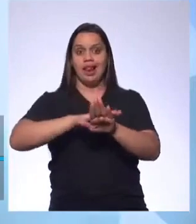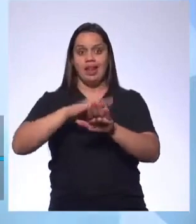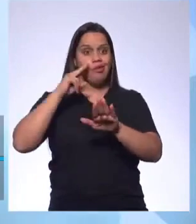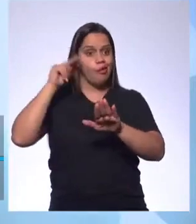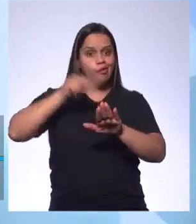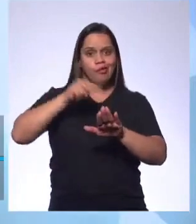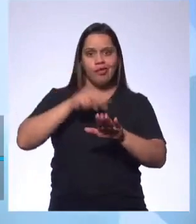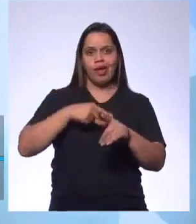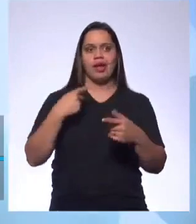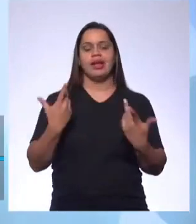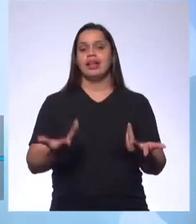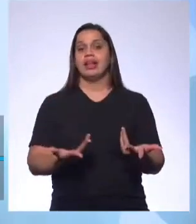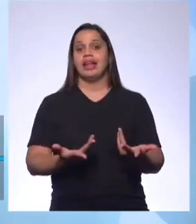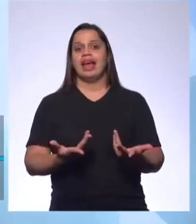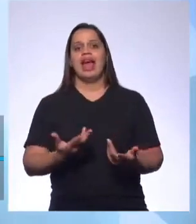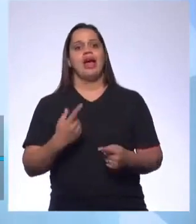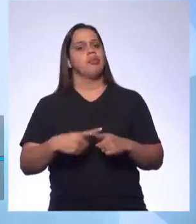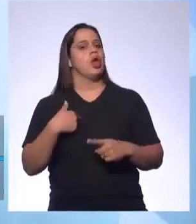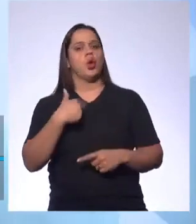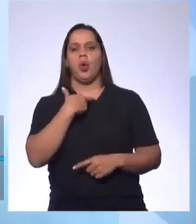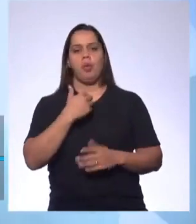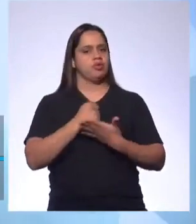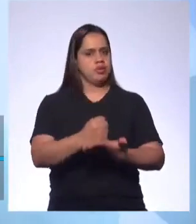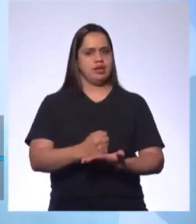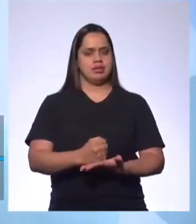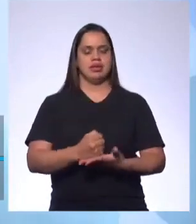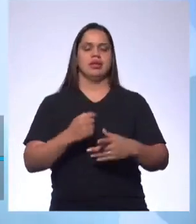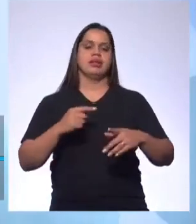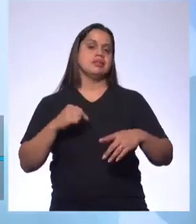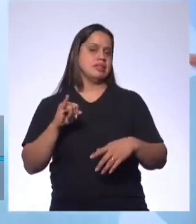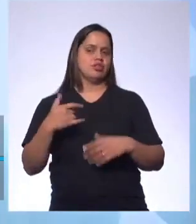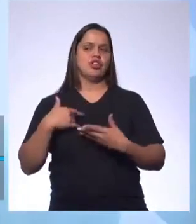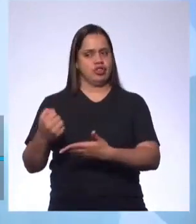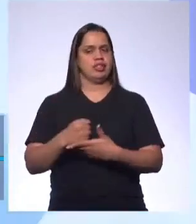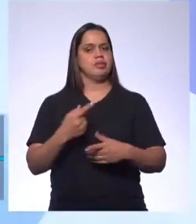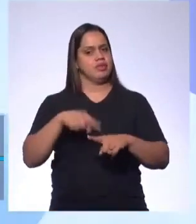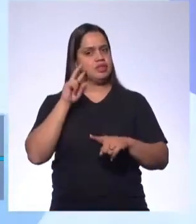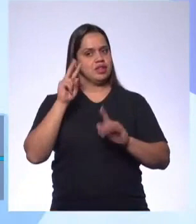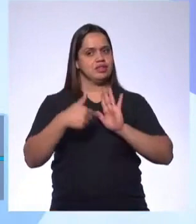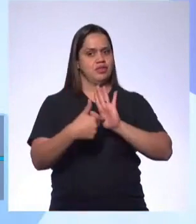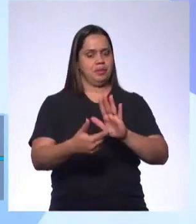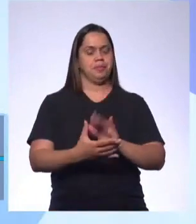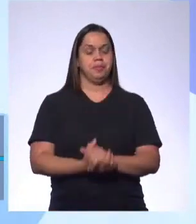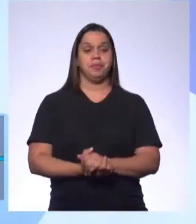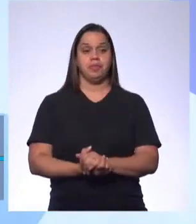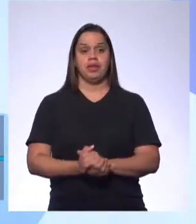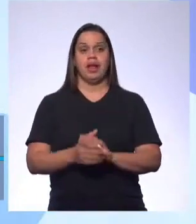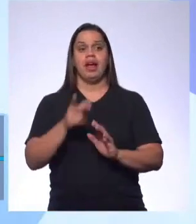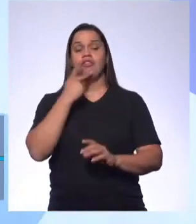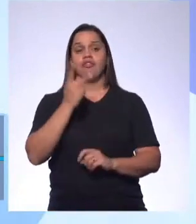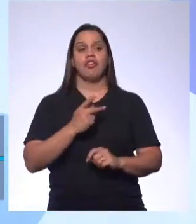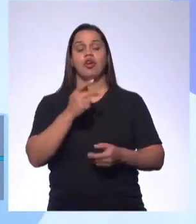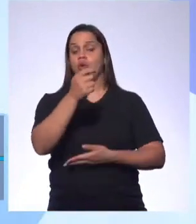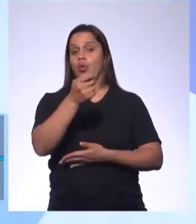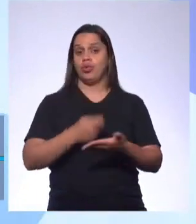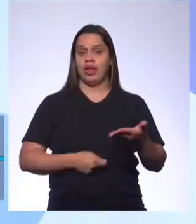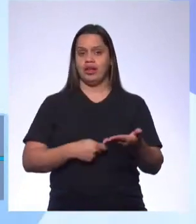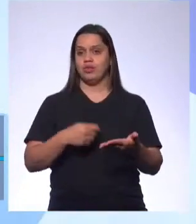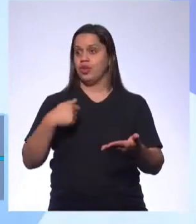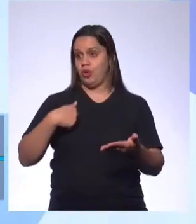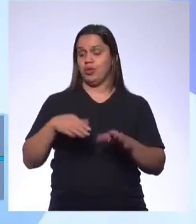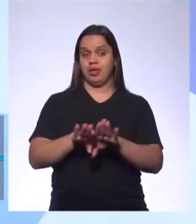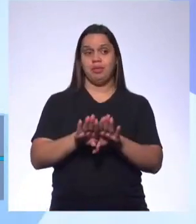fazer aqui, senão já estaria com ele em mãos para vocês. Mas eu não posso. Fala, a professora Eleusa, ela cita o meu texto favorito